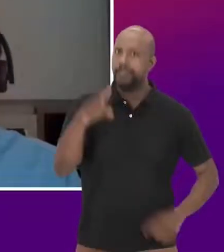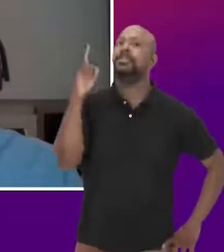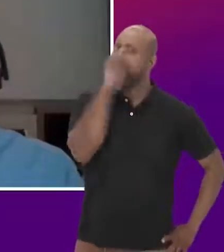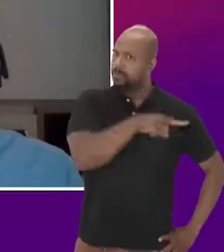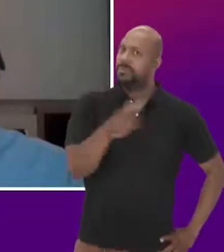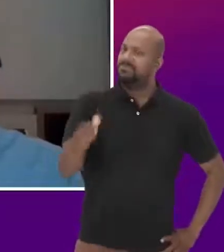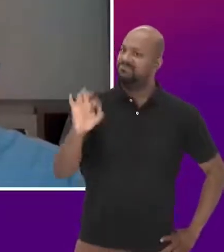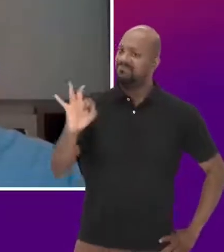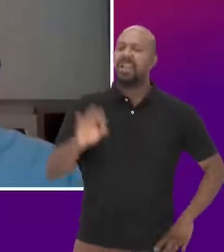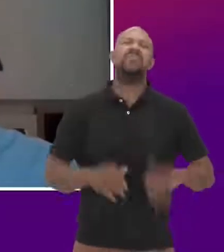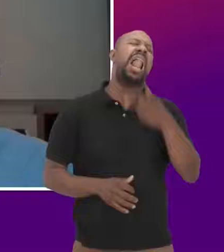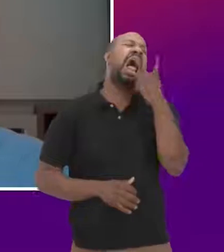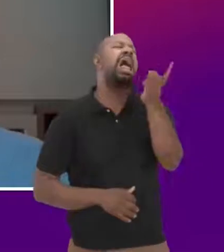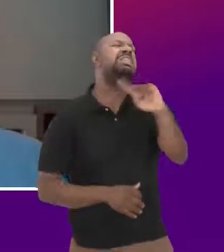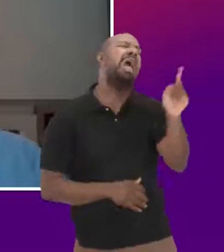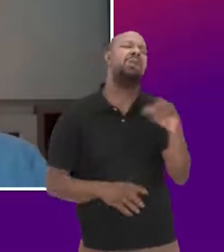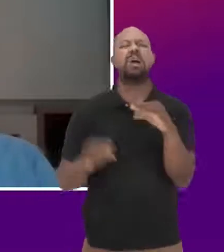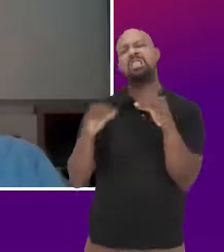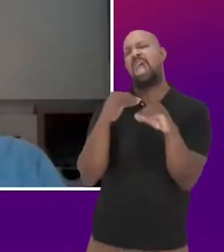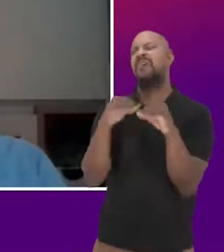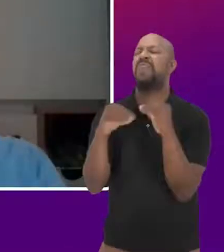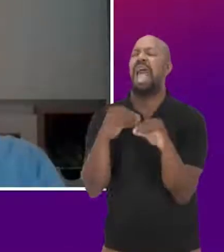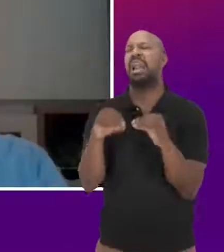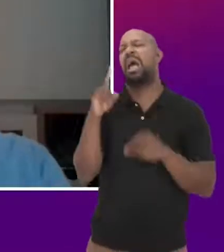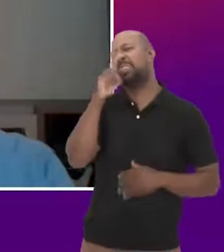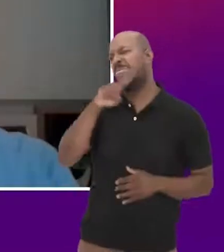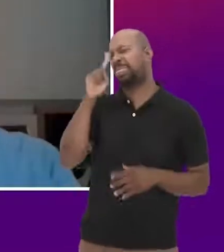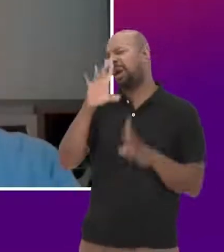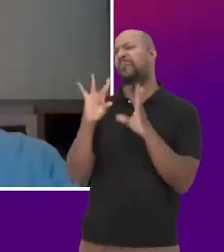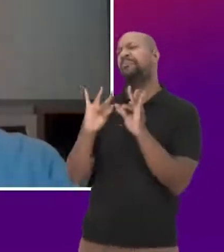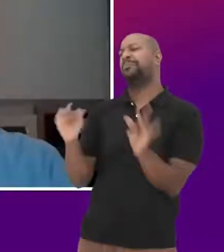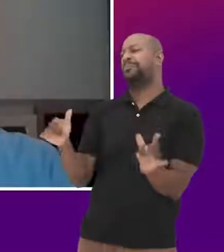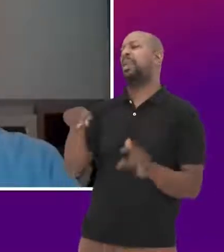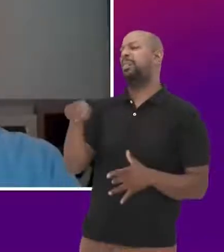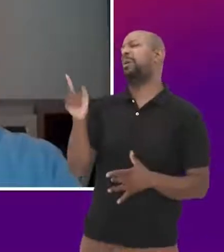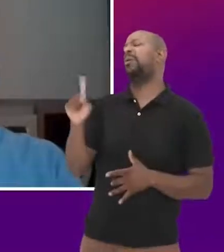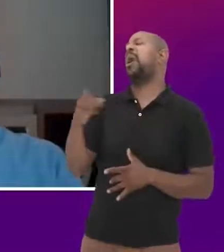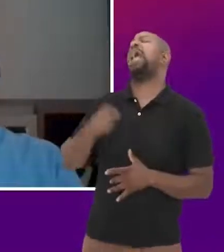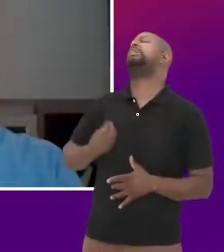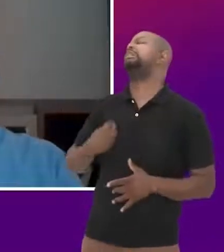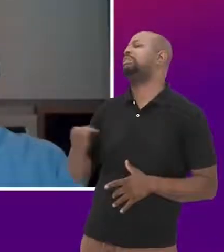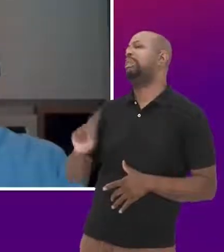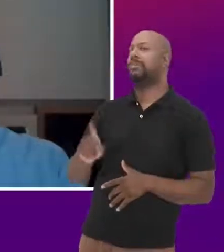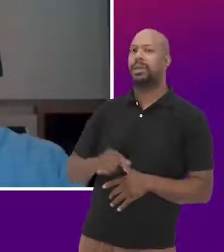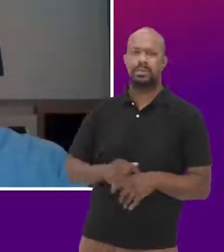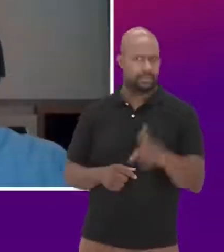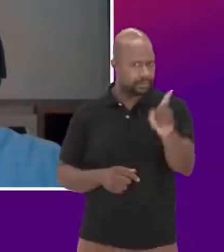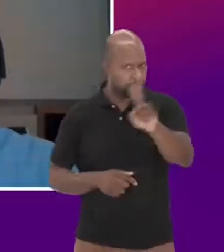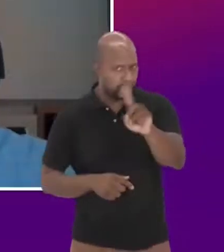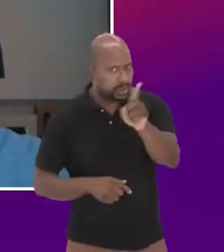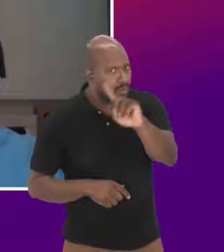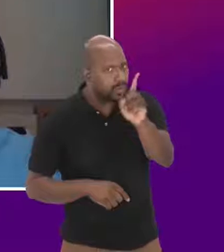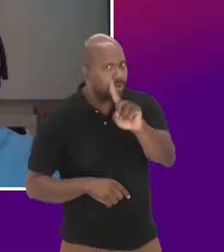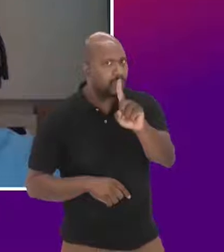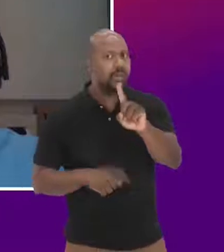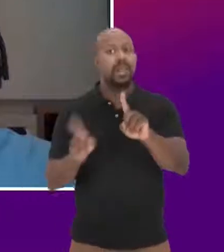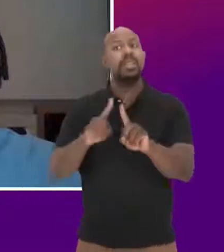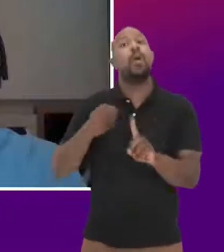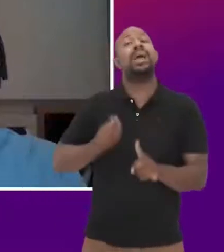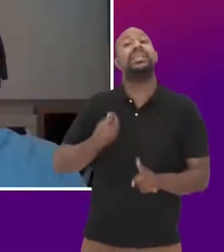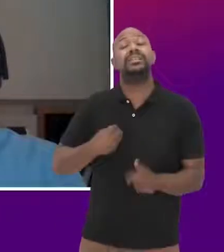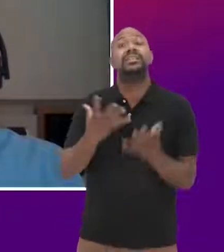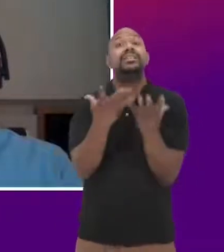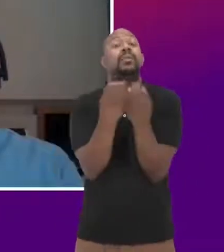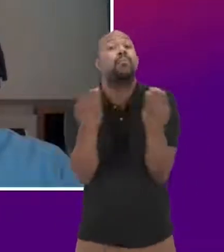dizem, não, as novelas perderam o seu tempo, elas não existem mais. Não, não existe